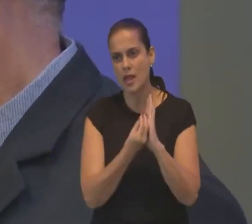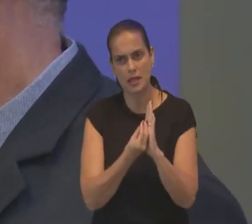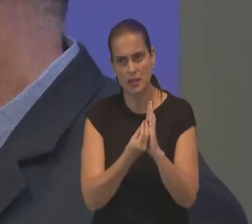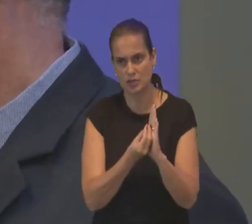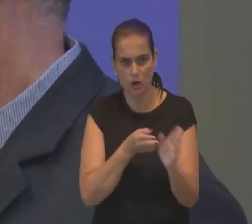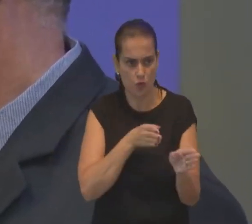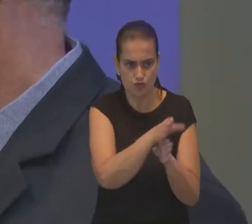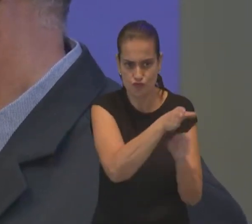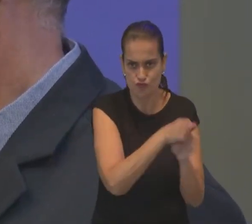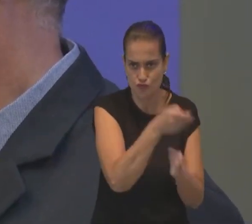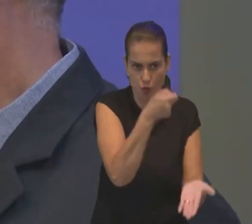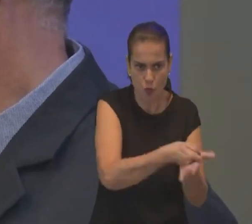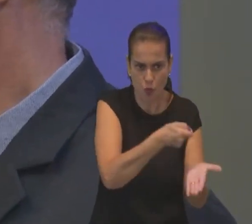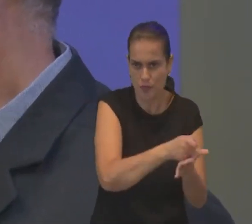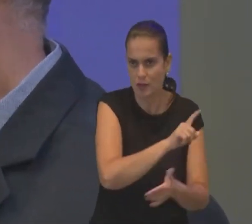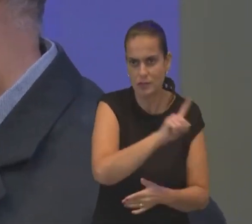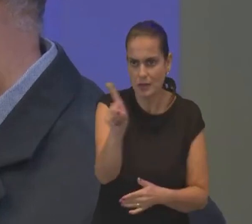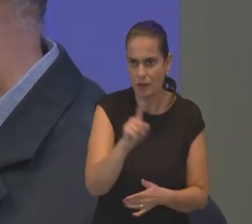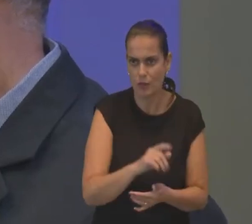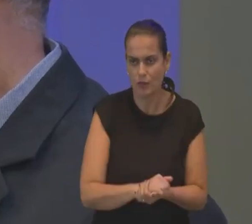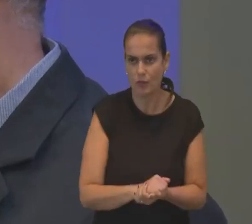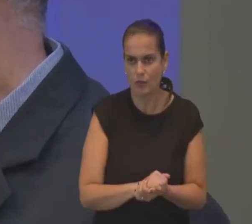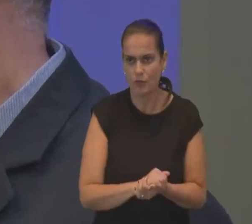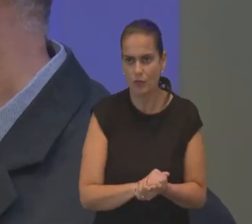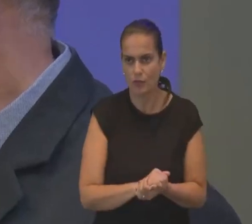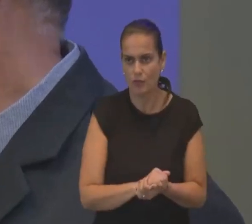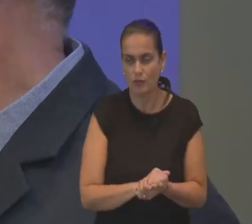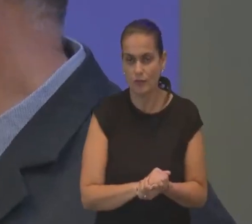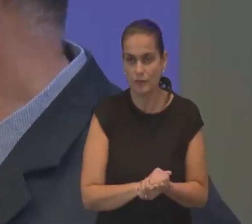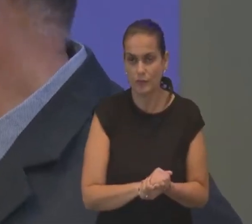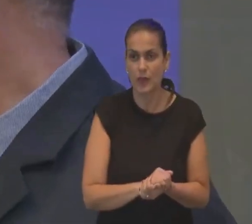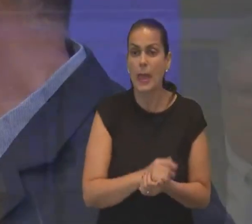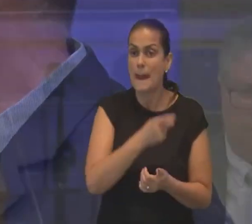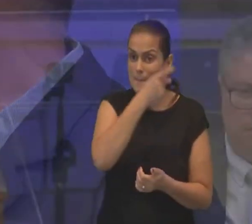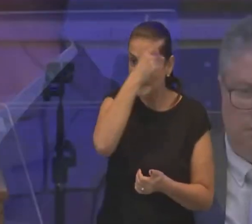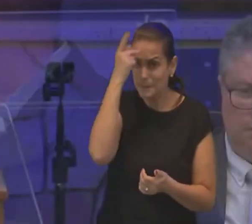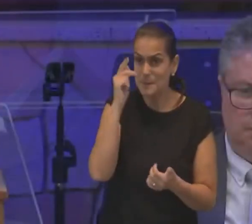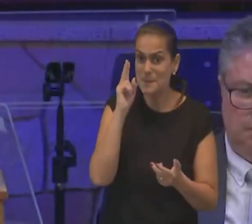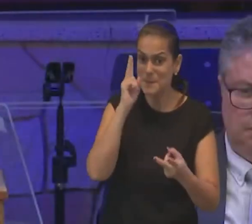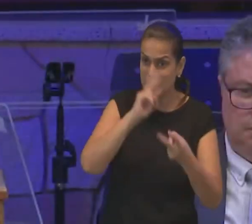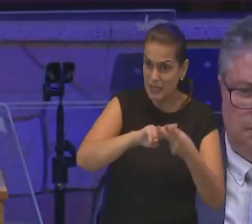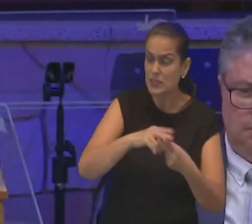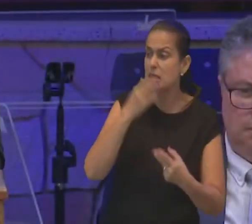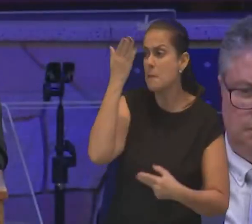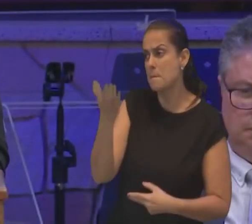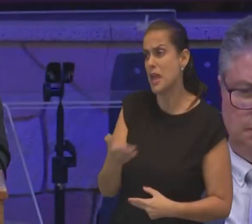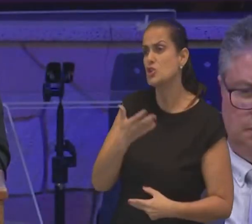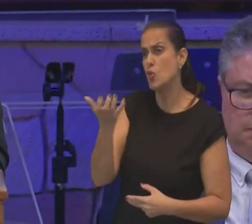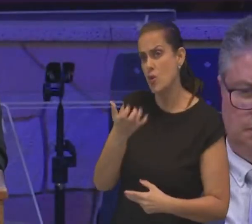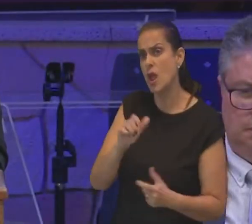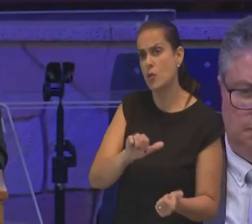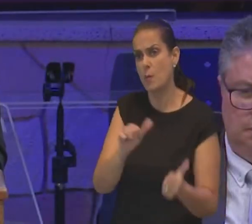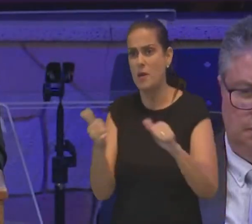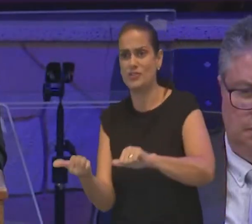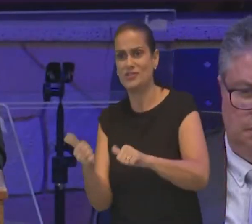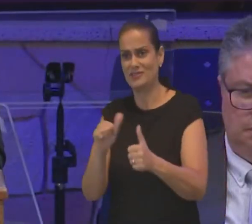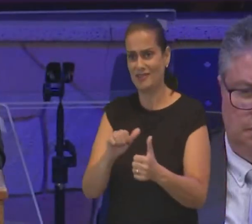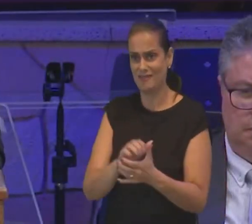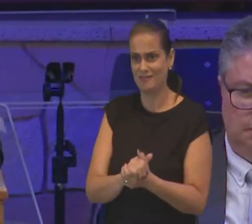leva, não, vamos batizar essas pessoas. Não, é o preso que pede para ser batizado.